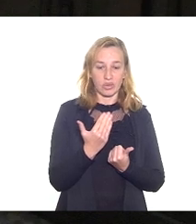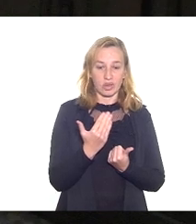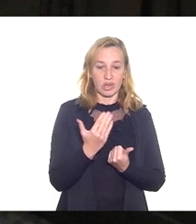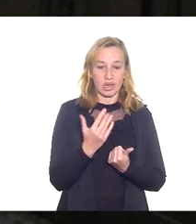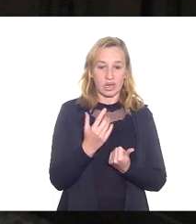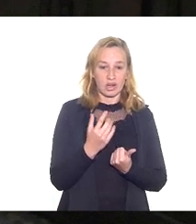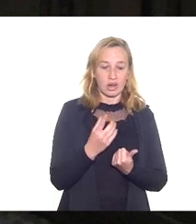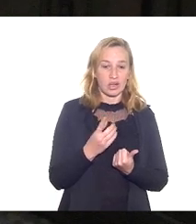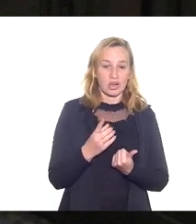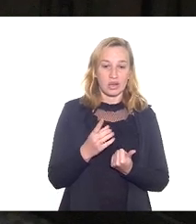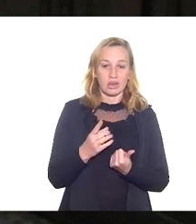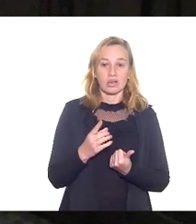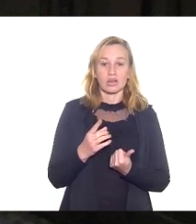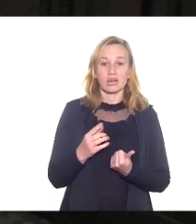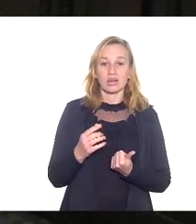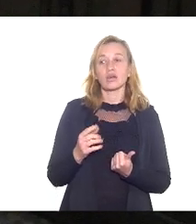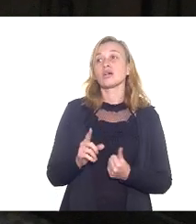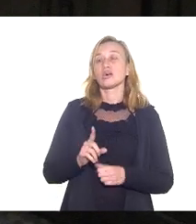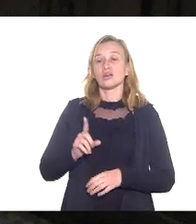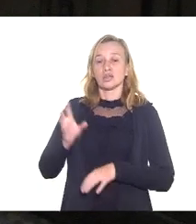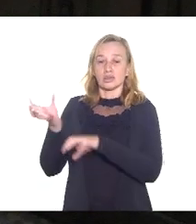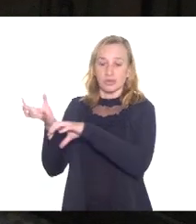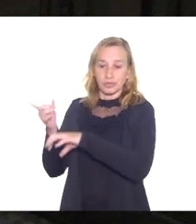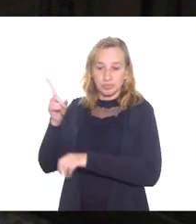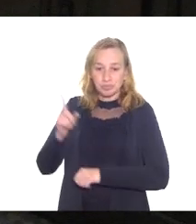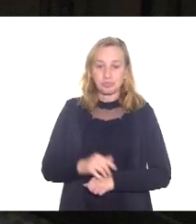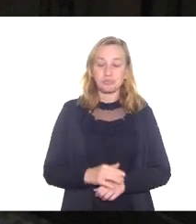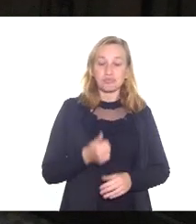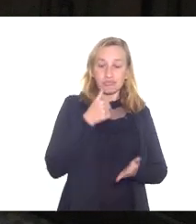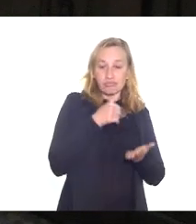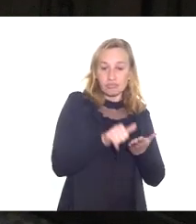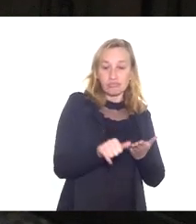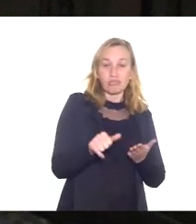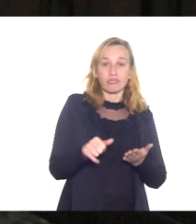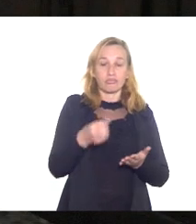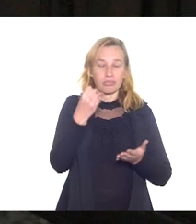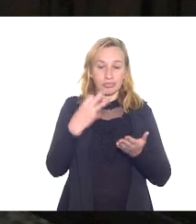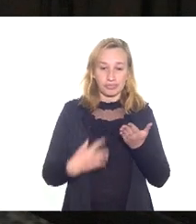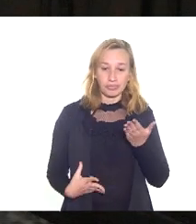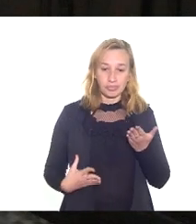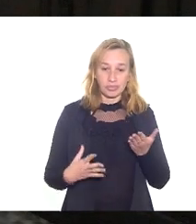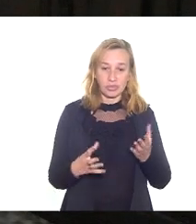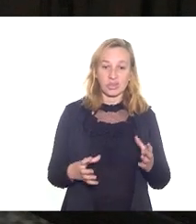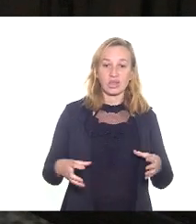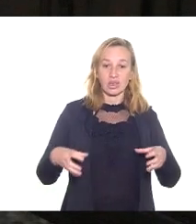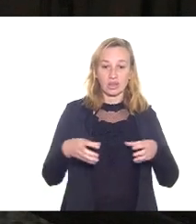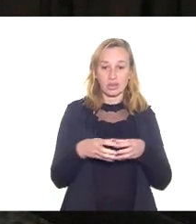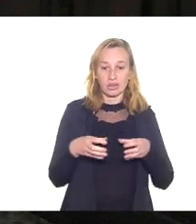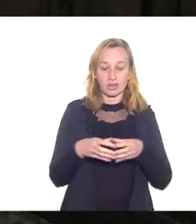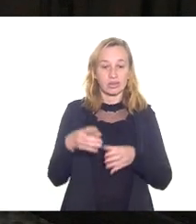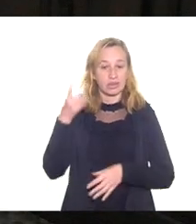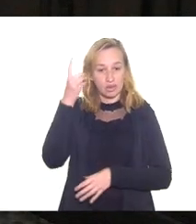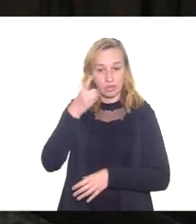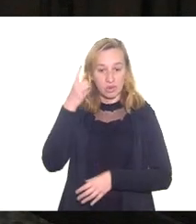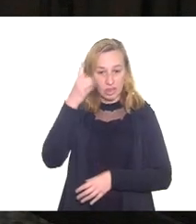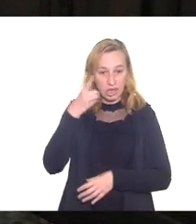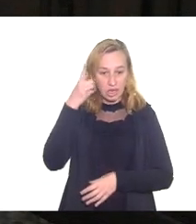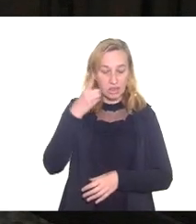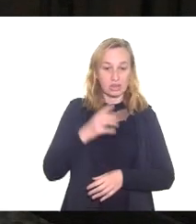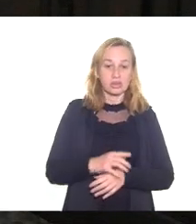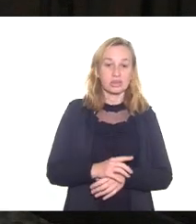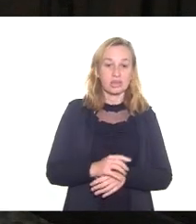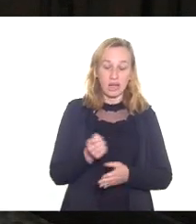ao Senado Federal. A carta reza o seguinte: o Parlamento Fluminense assina